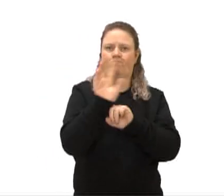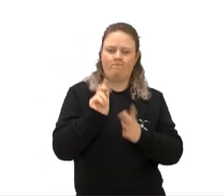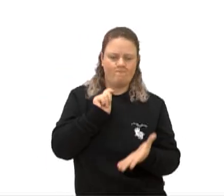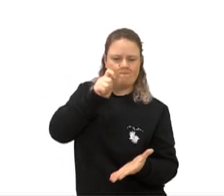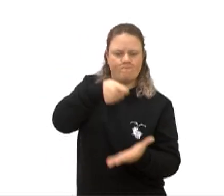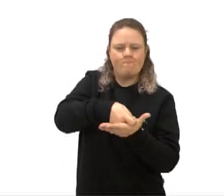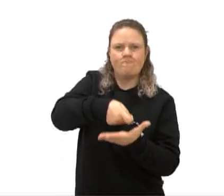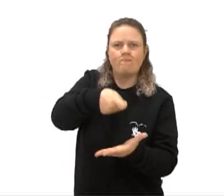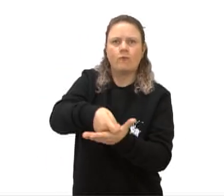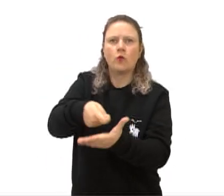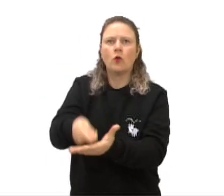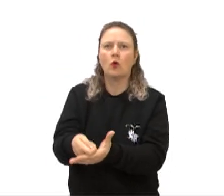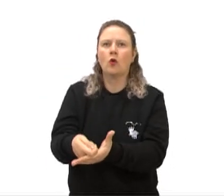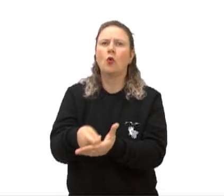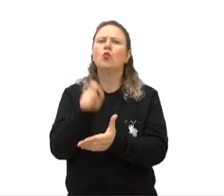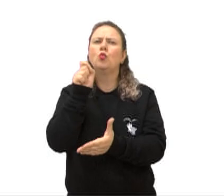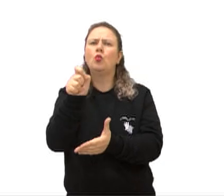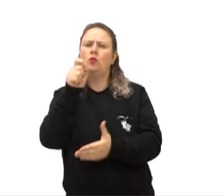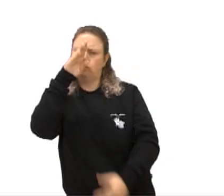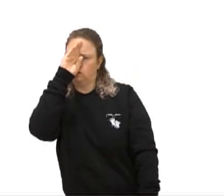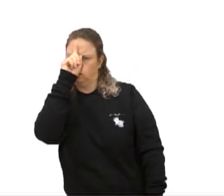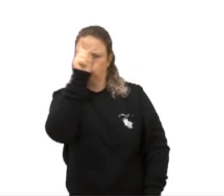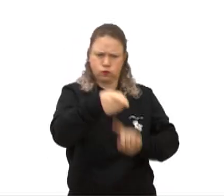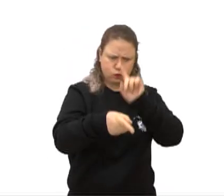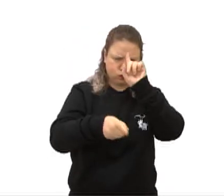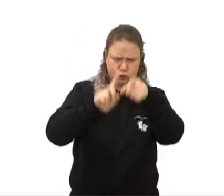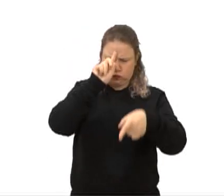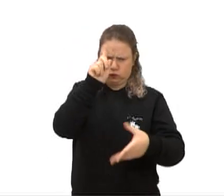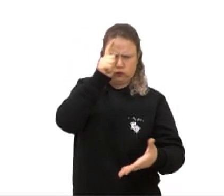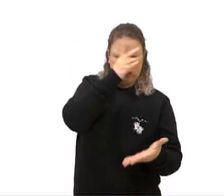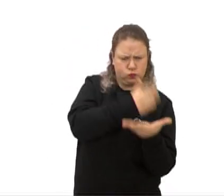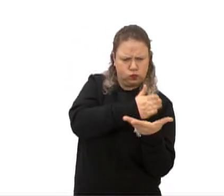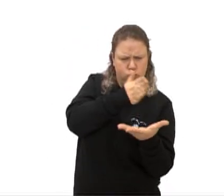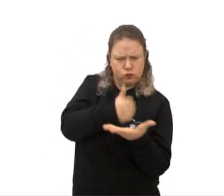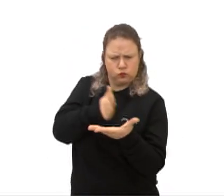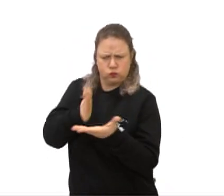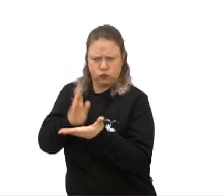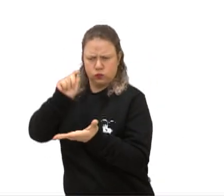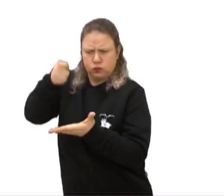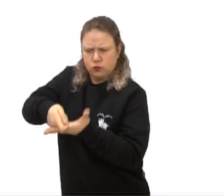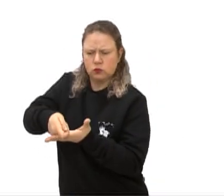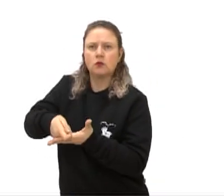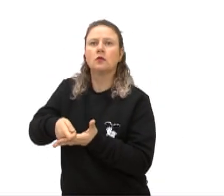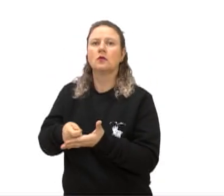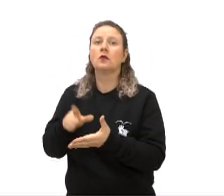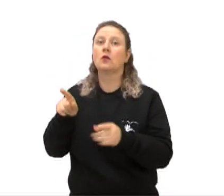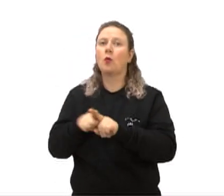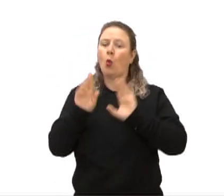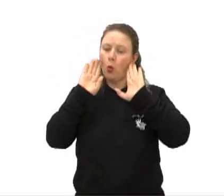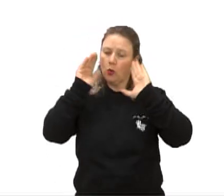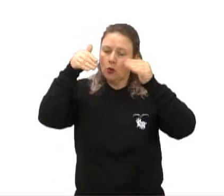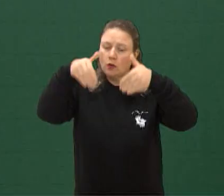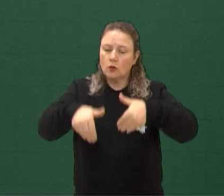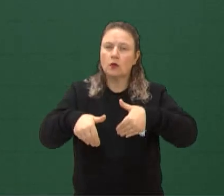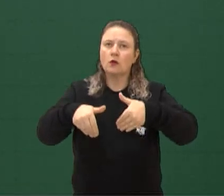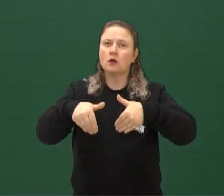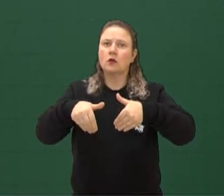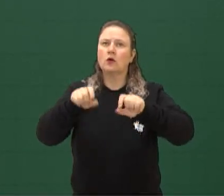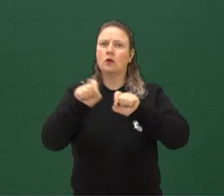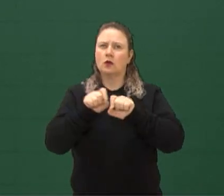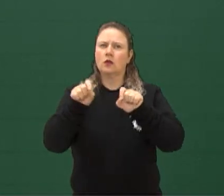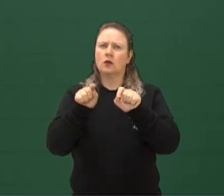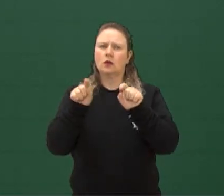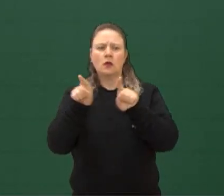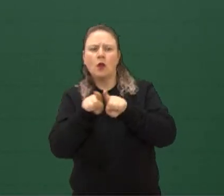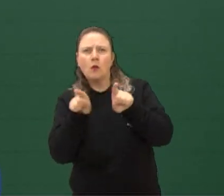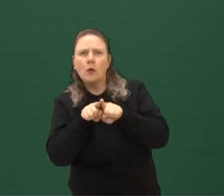rígida, né? Onde imperava a ordem, a disciplina, né? E, portanto, era focado com fins bélicos,